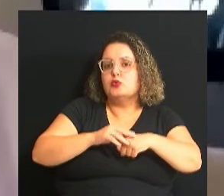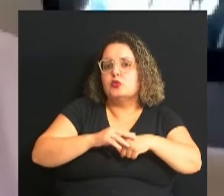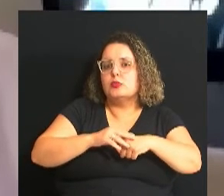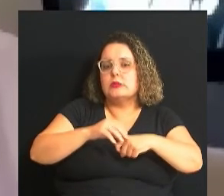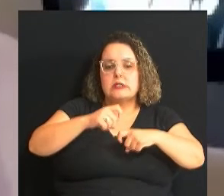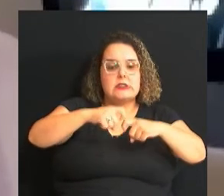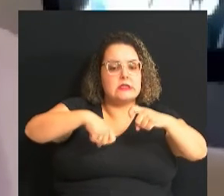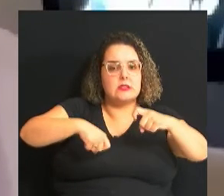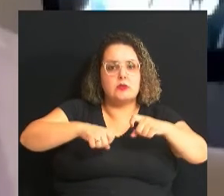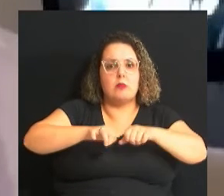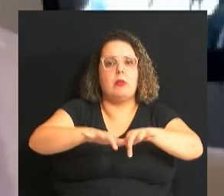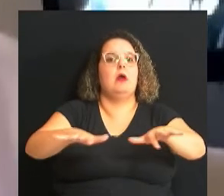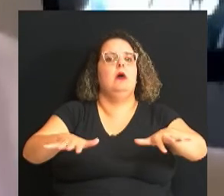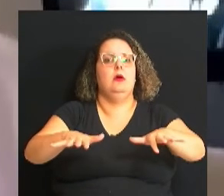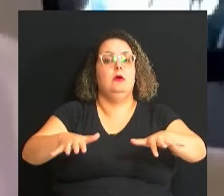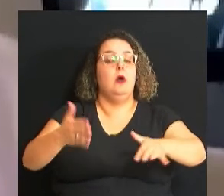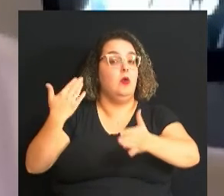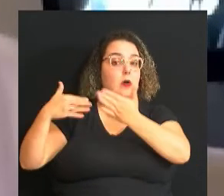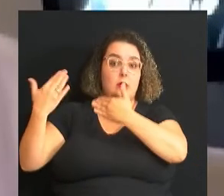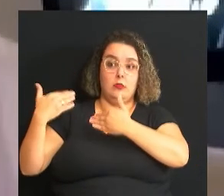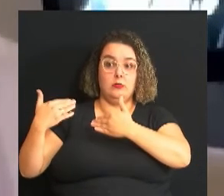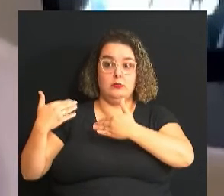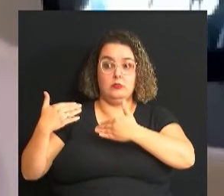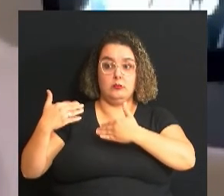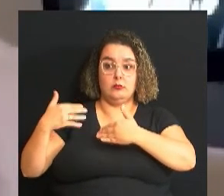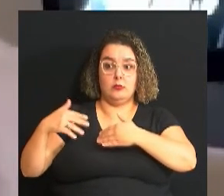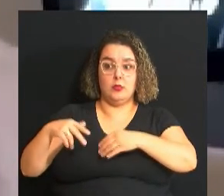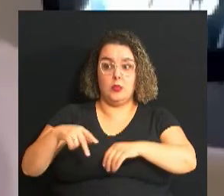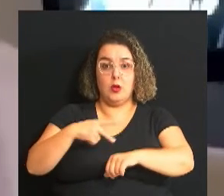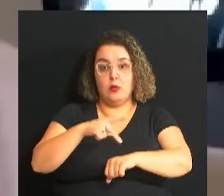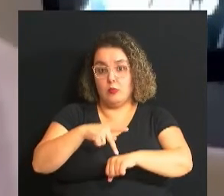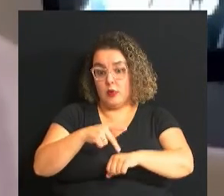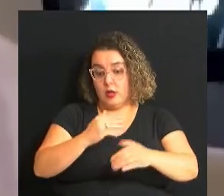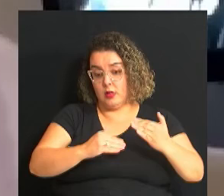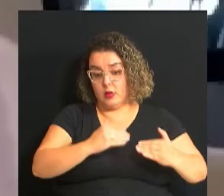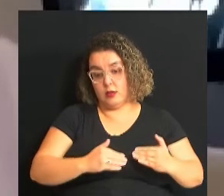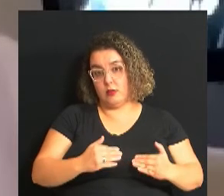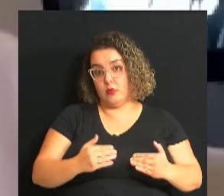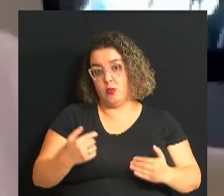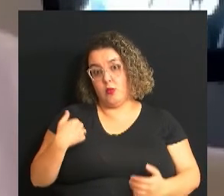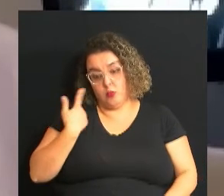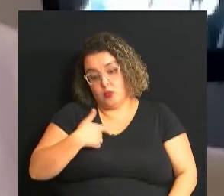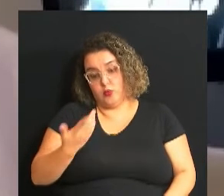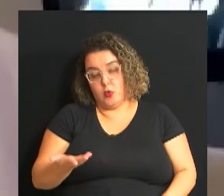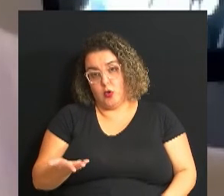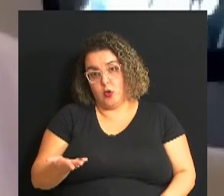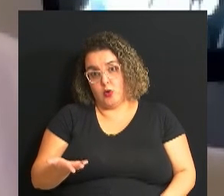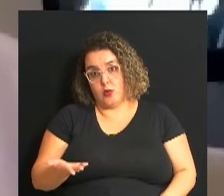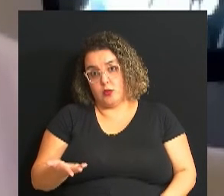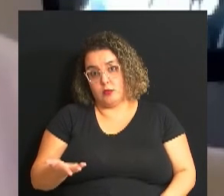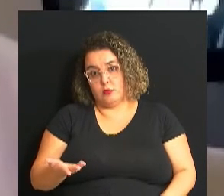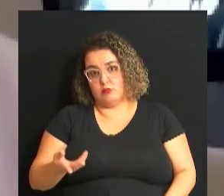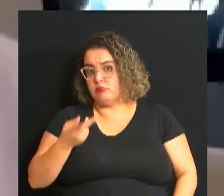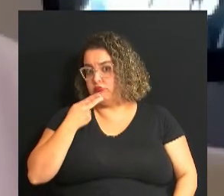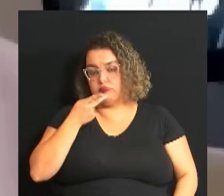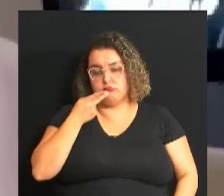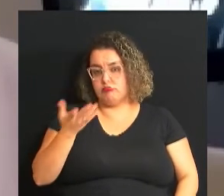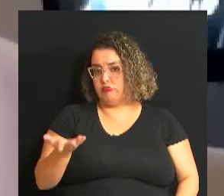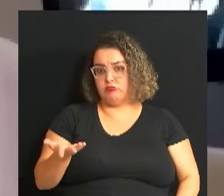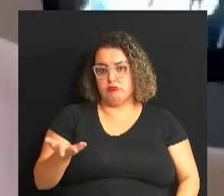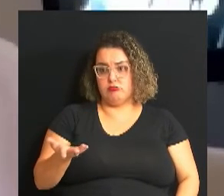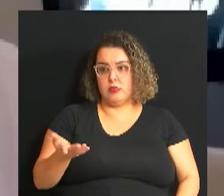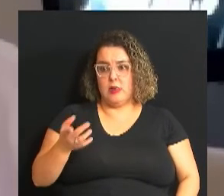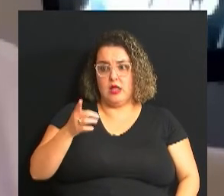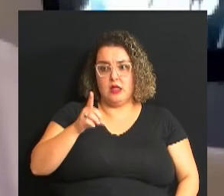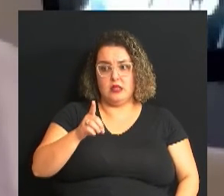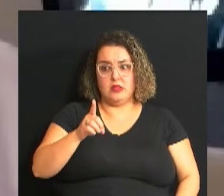Algum tempo atrás, num país infelizmente atrasado como o nosso, não se falava muito de DST,